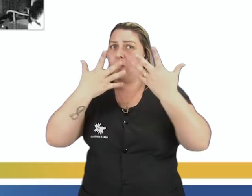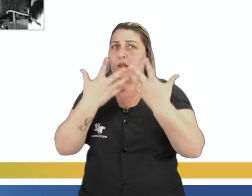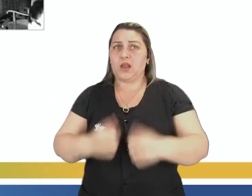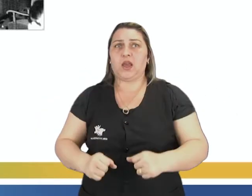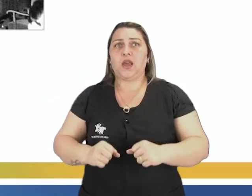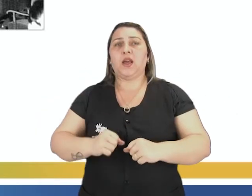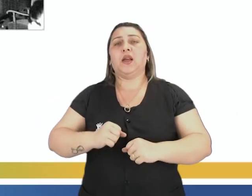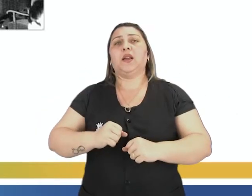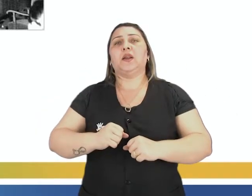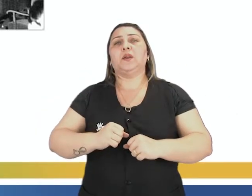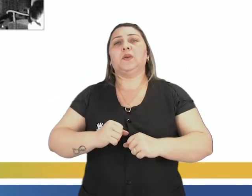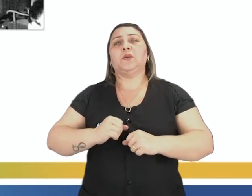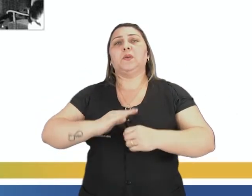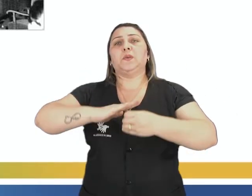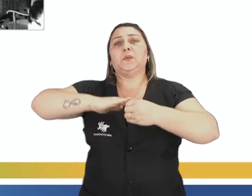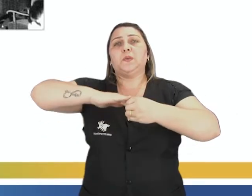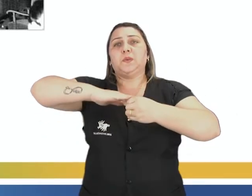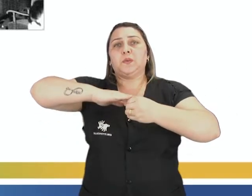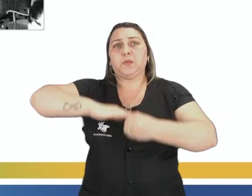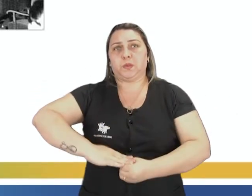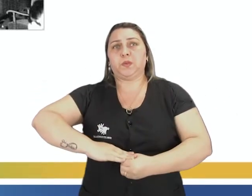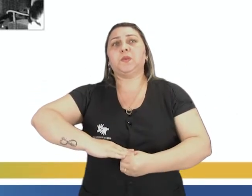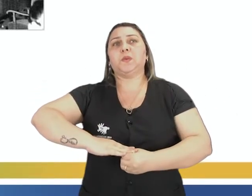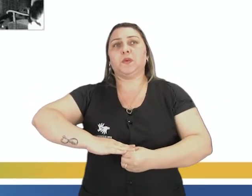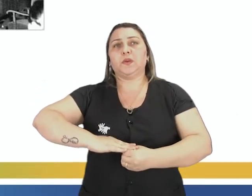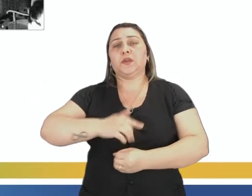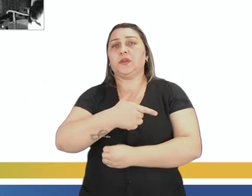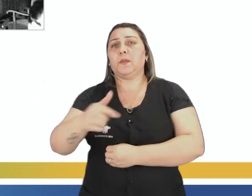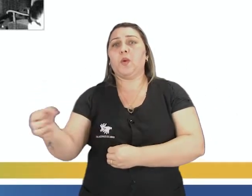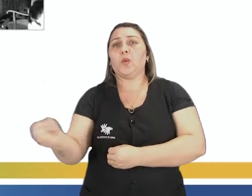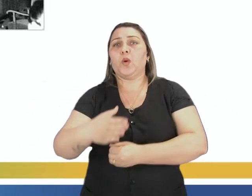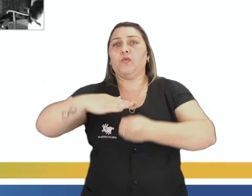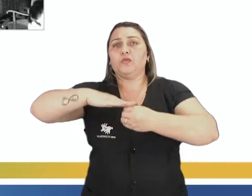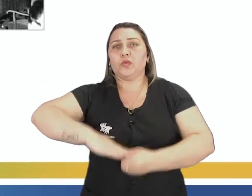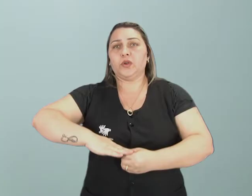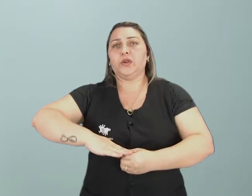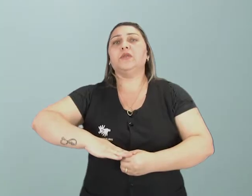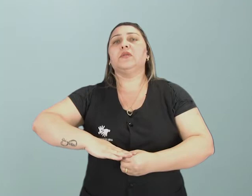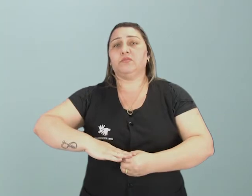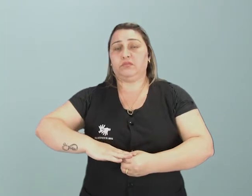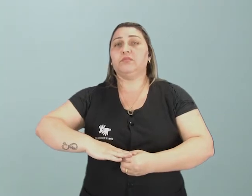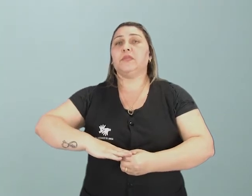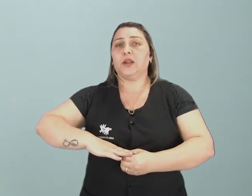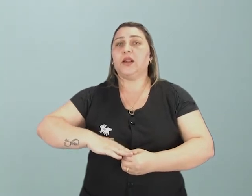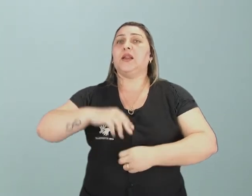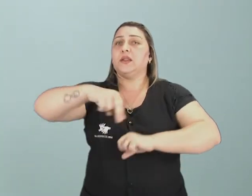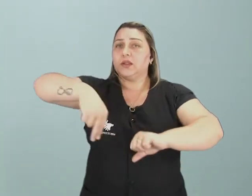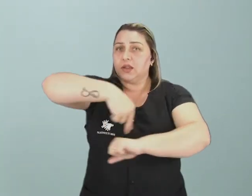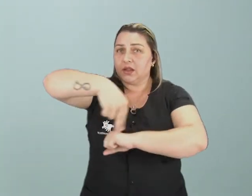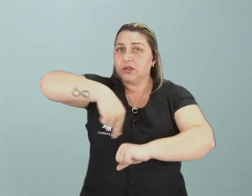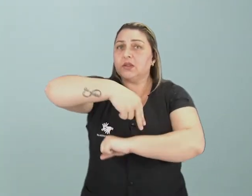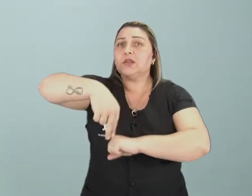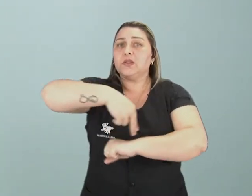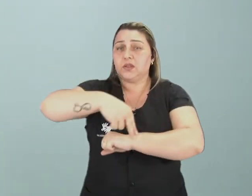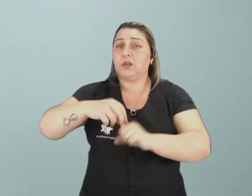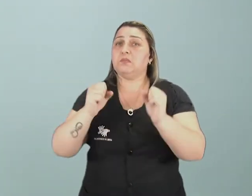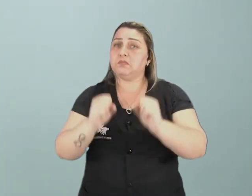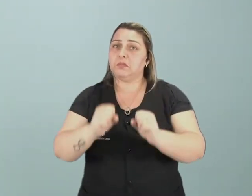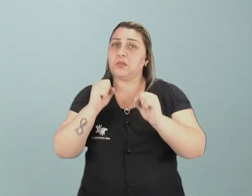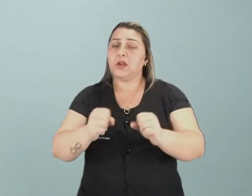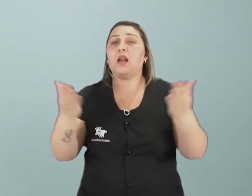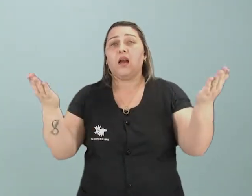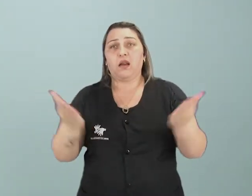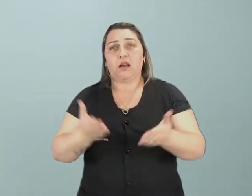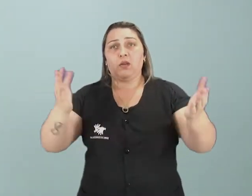o colonialismo e o neocolonialismo. Então, pessoal, essa conferência era para afirmar que essas nações poderiam agora